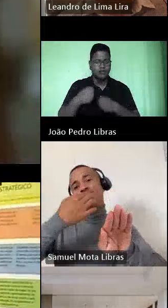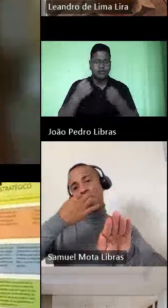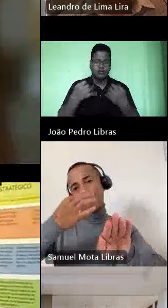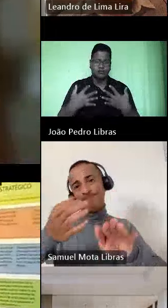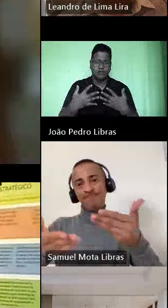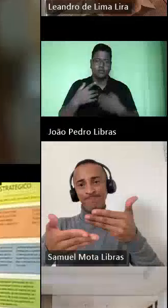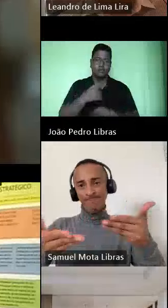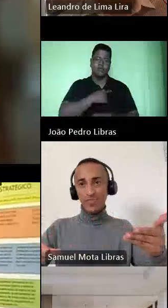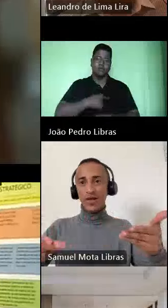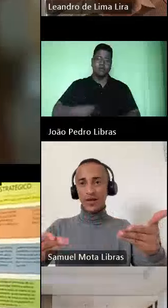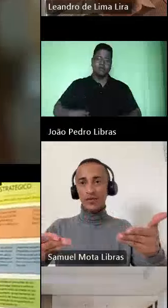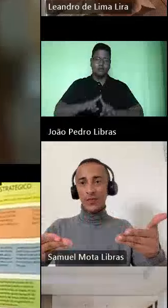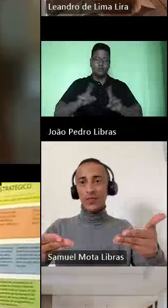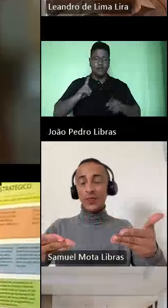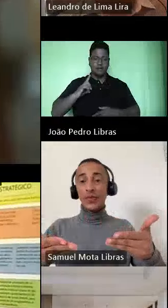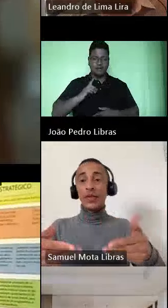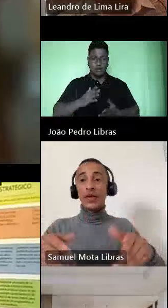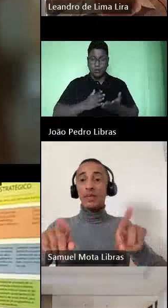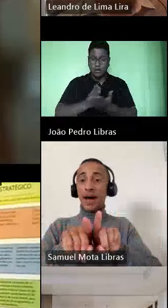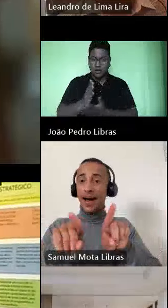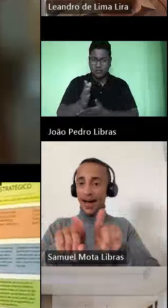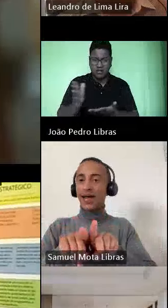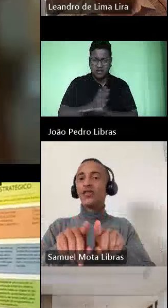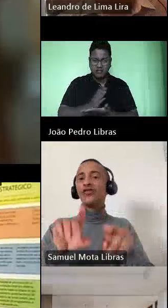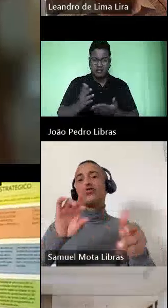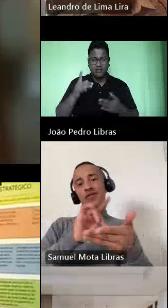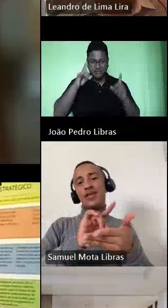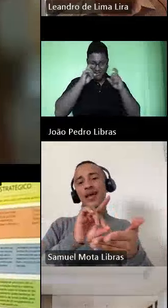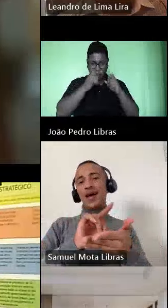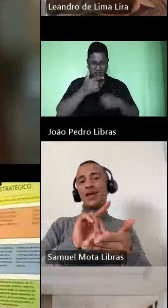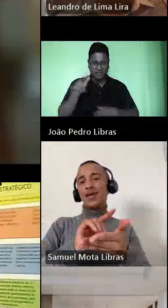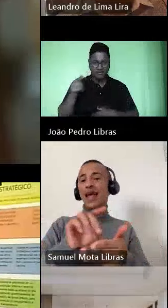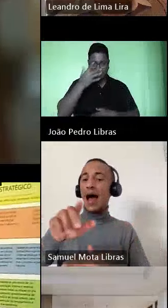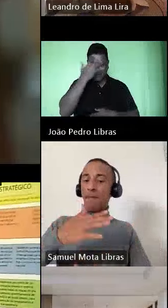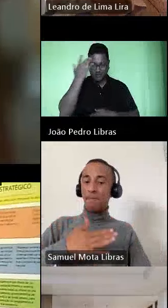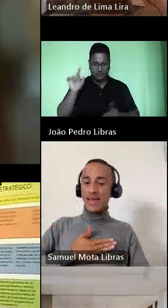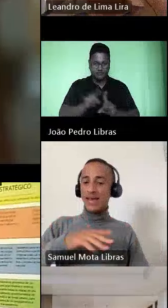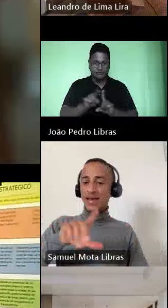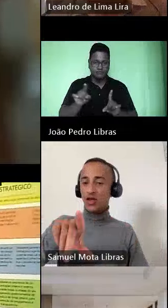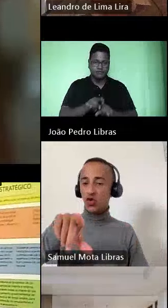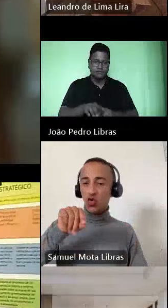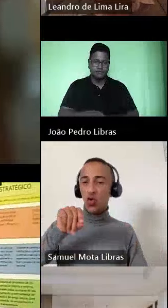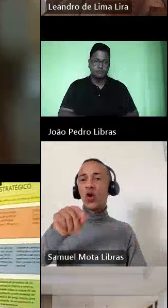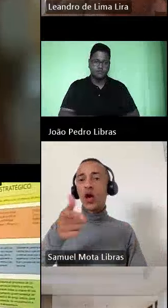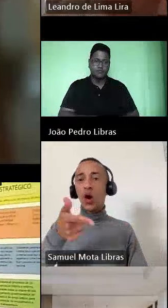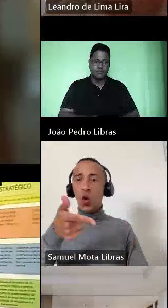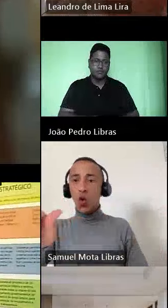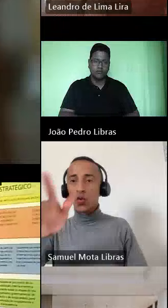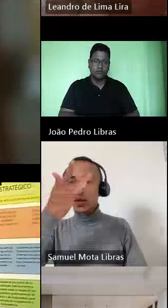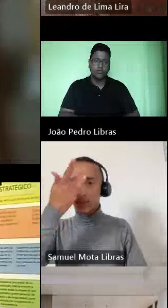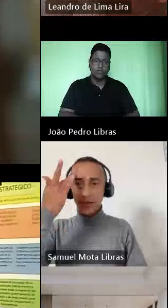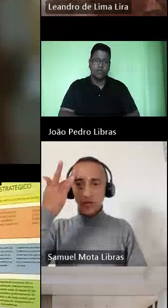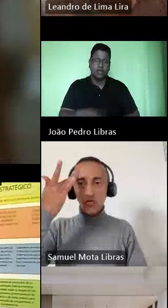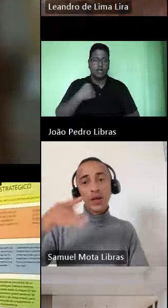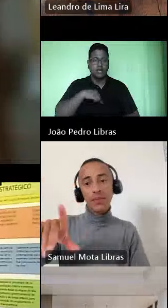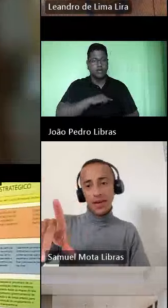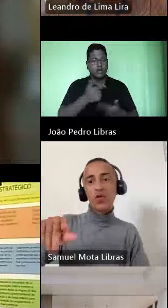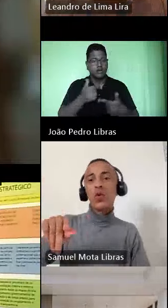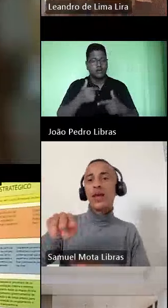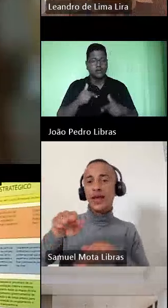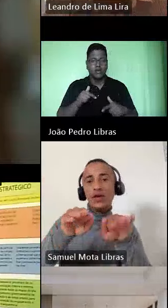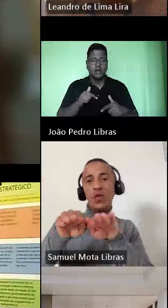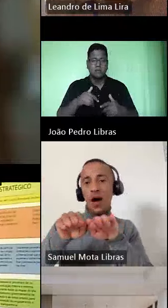gestão mas que aquele caminho era um caminho razoável para outras pessoas também para que a gente não corra risco de mais e nem